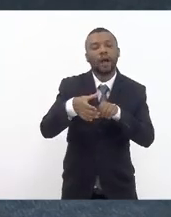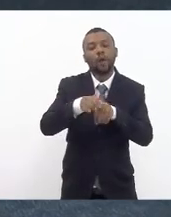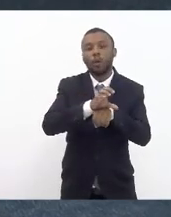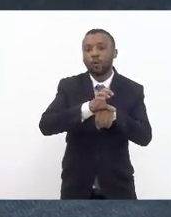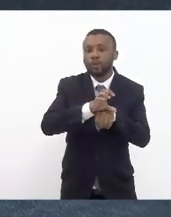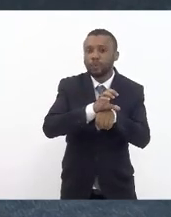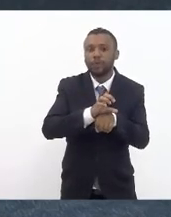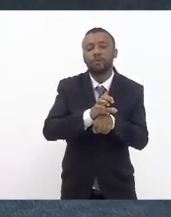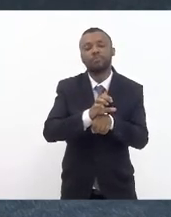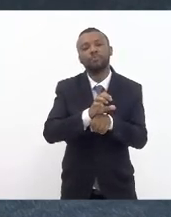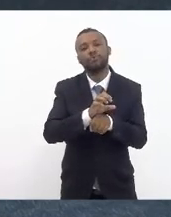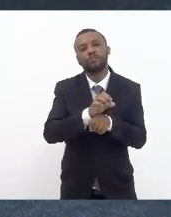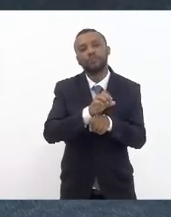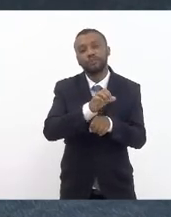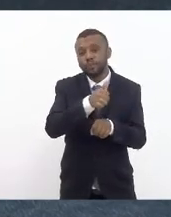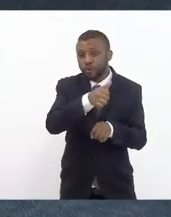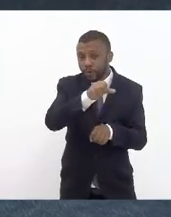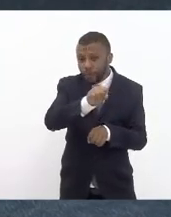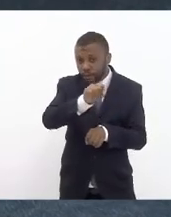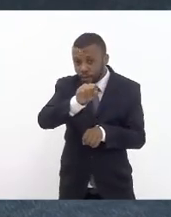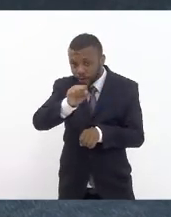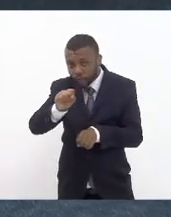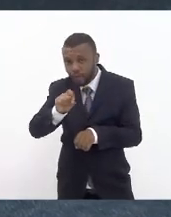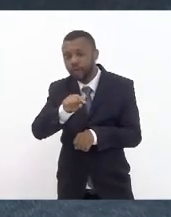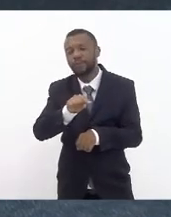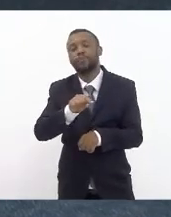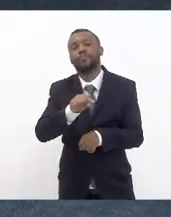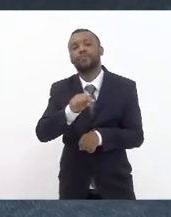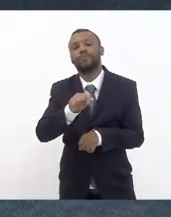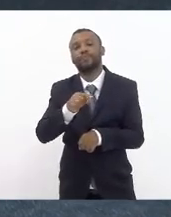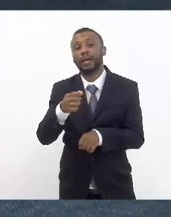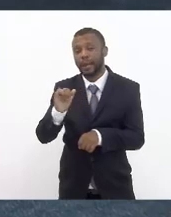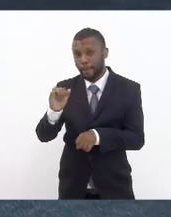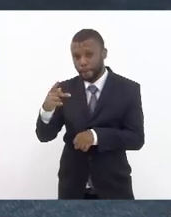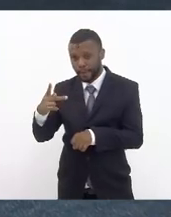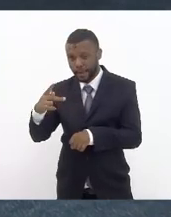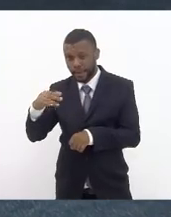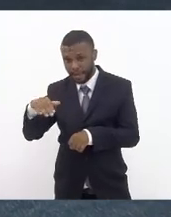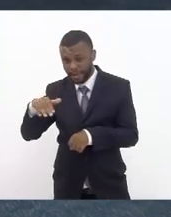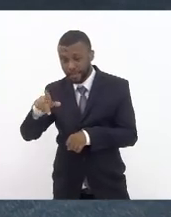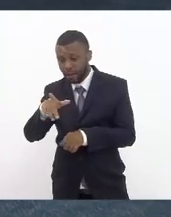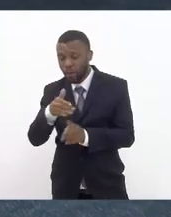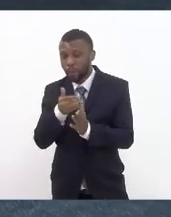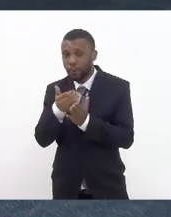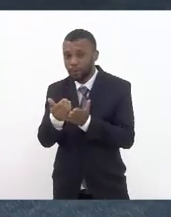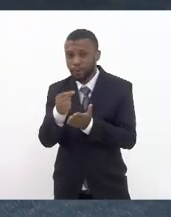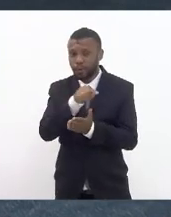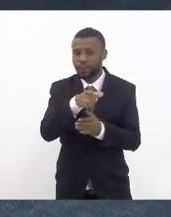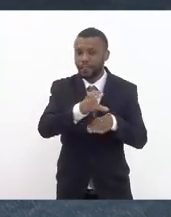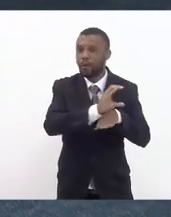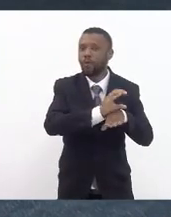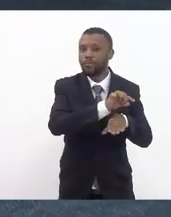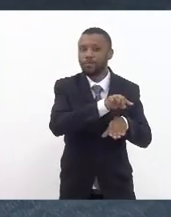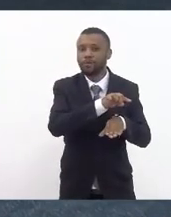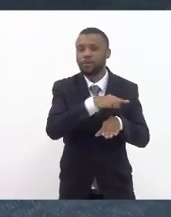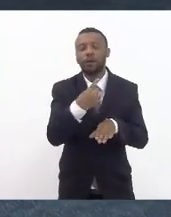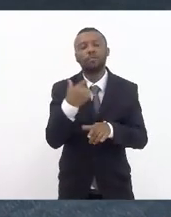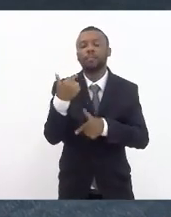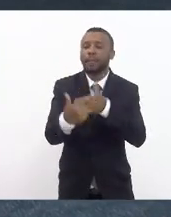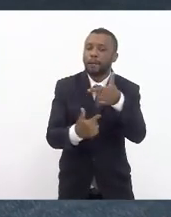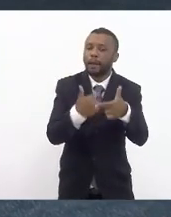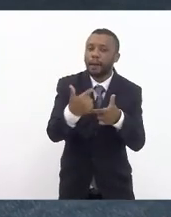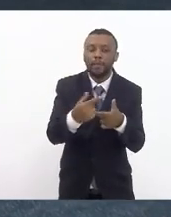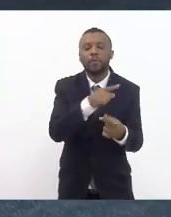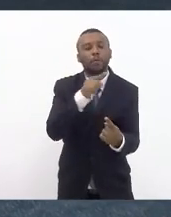O IPM vem de lá, não tinha antes da Constituição de 88, e que a gente possa trabalhar como forma de mitigar as consequências